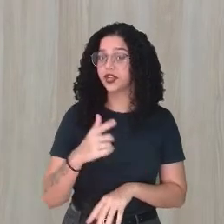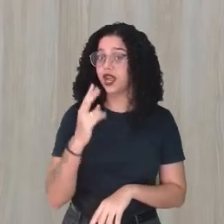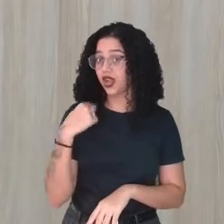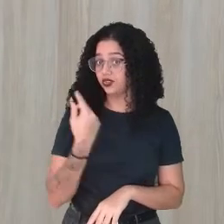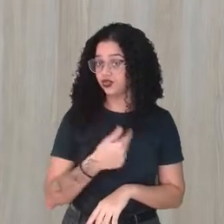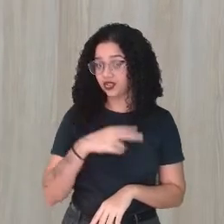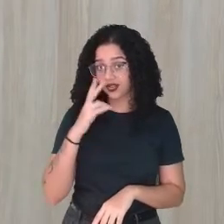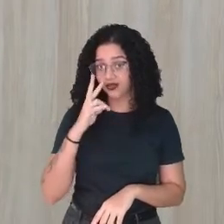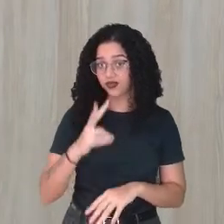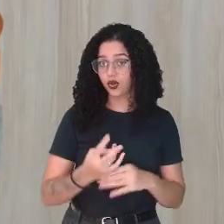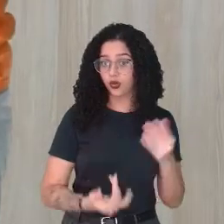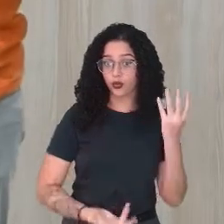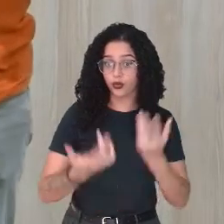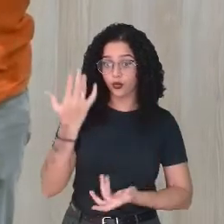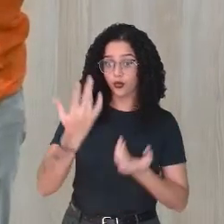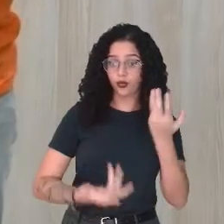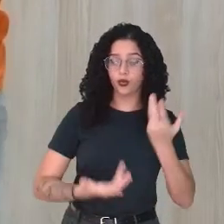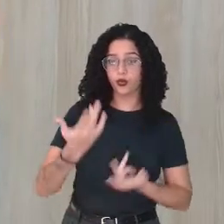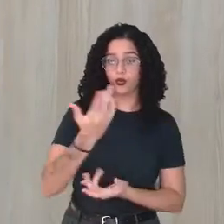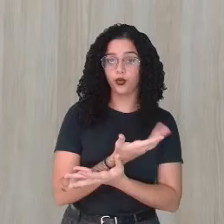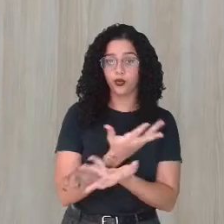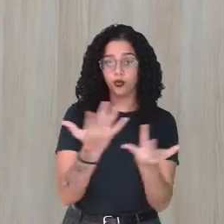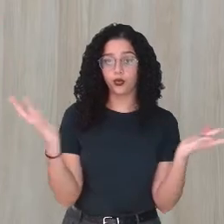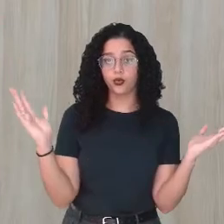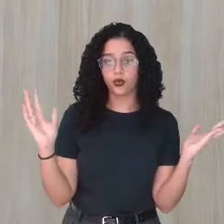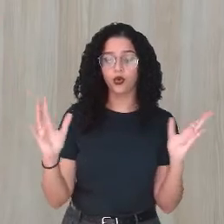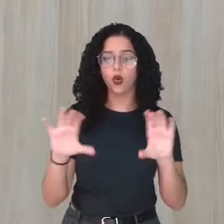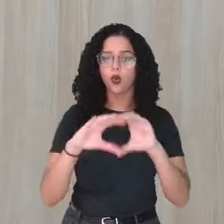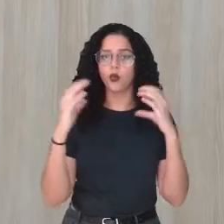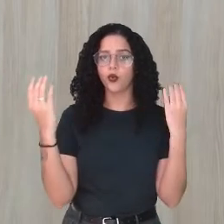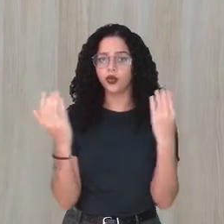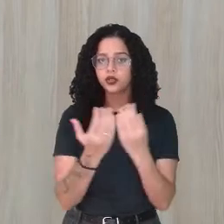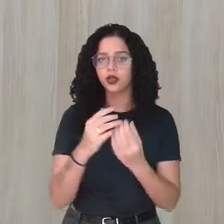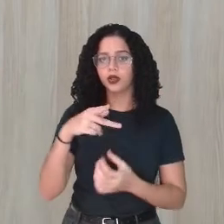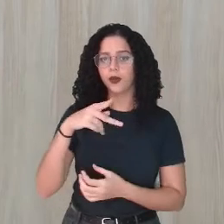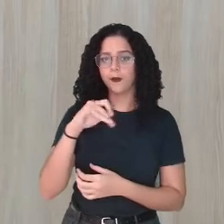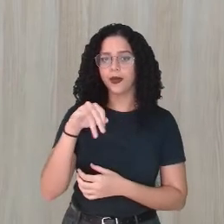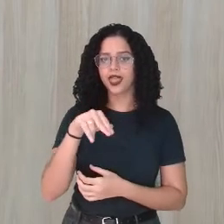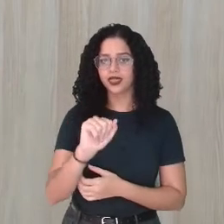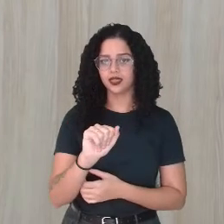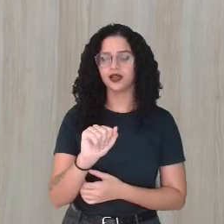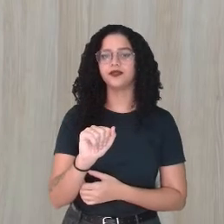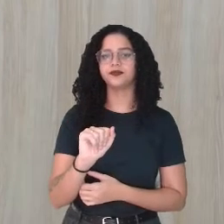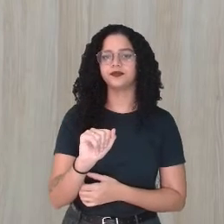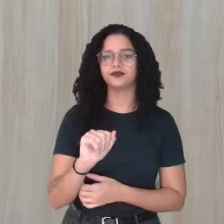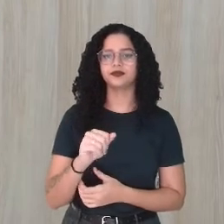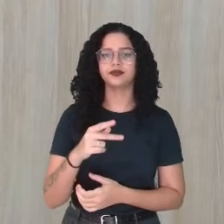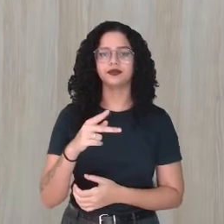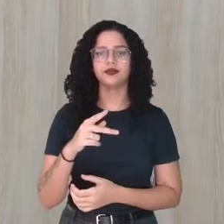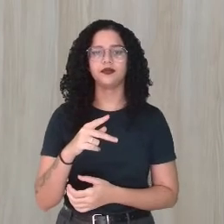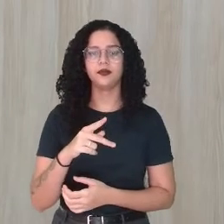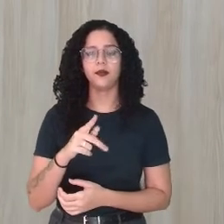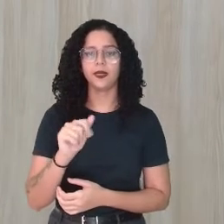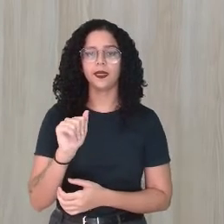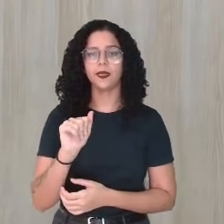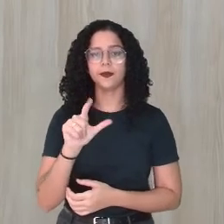tempo um incêndio numa comunidade, no Pina, né? Das palafitas, e esse pessoal não está lá mais,